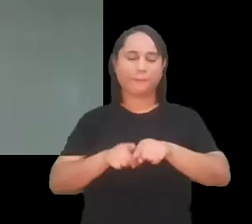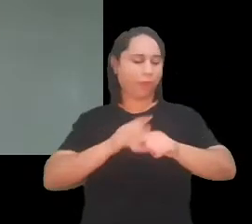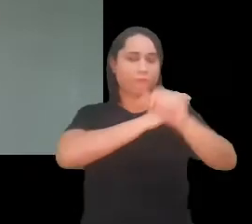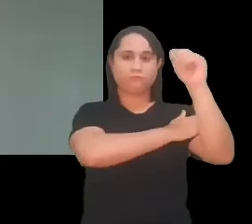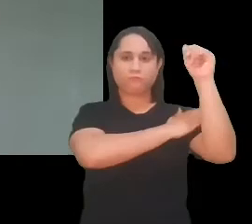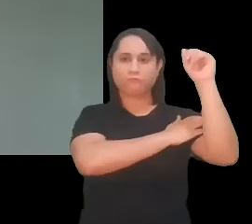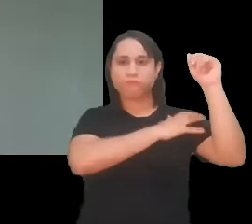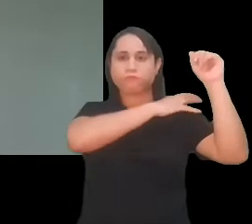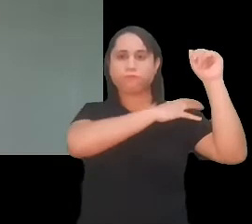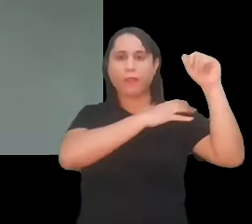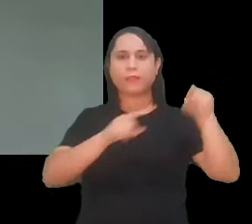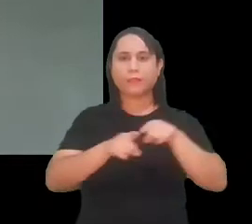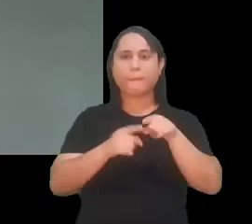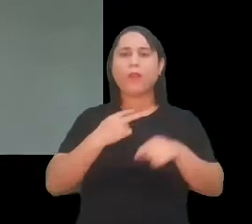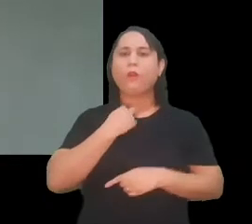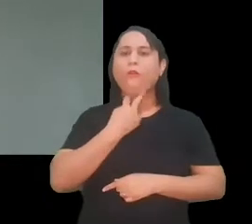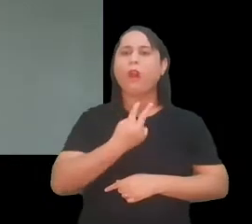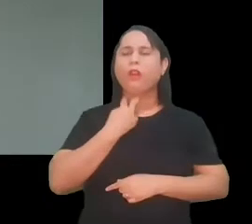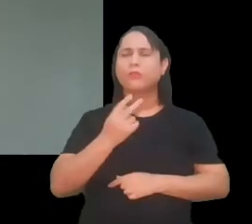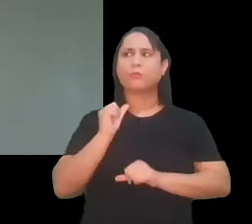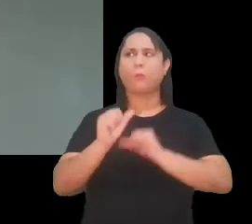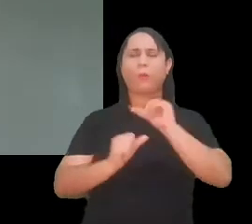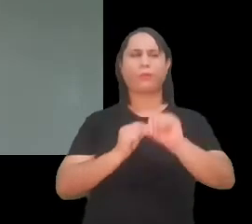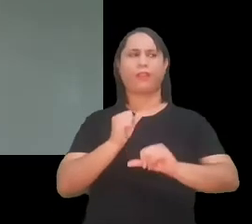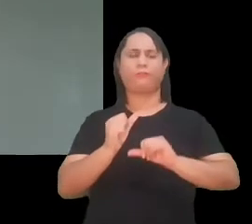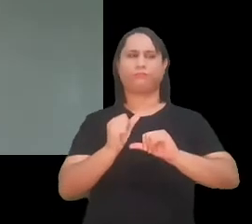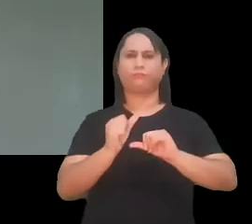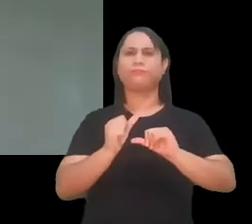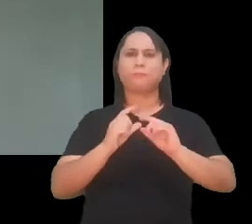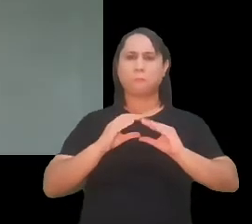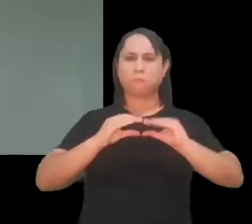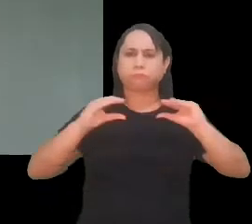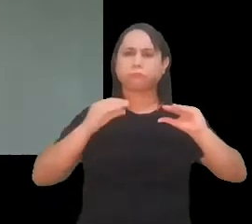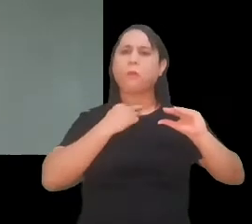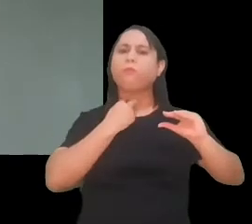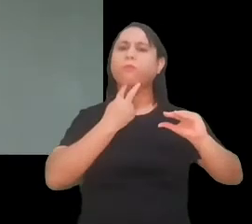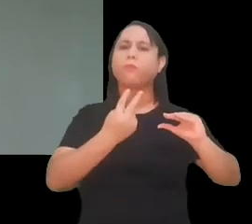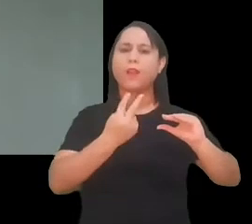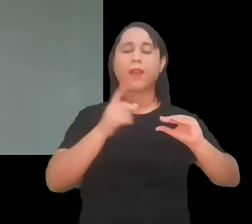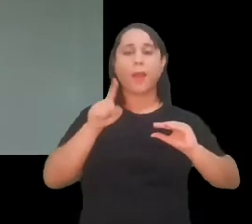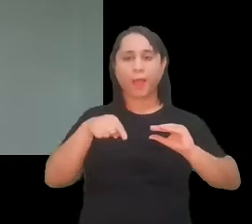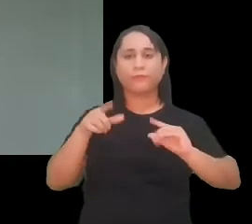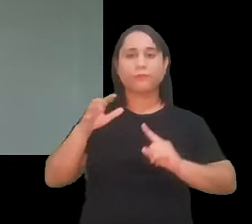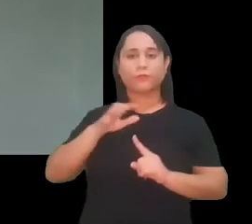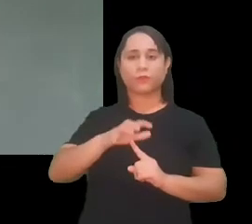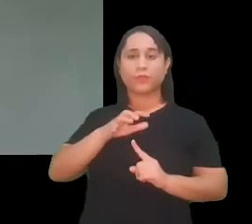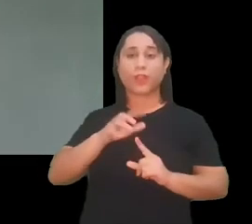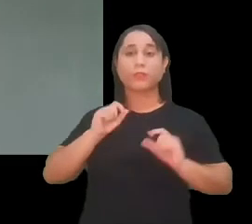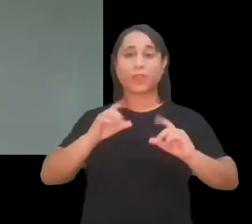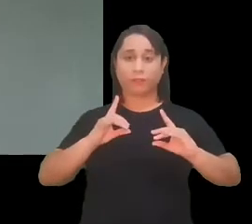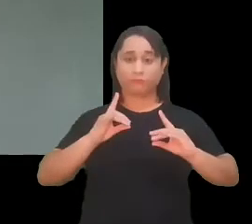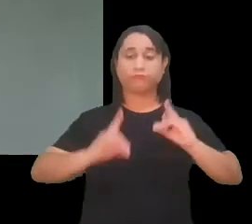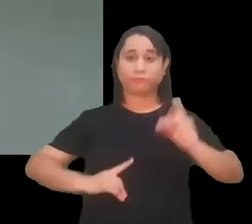definitivamente fica mais grossa, isso ocorre por efeito da testosterona. E essa testosterona, se a pessoa tiver a característica genética